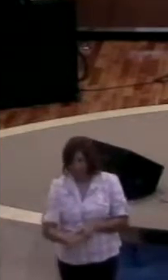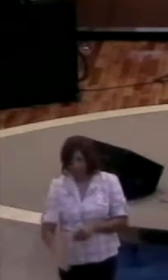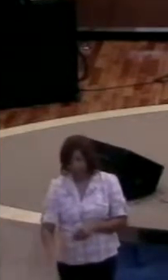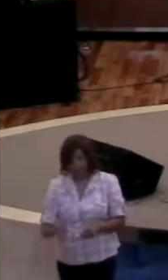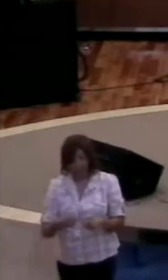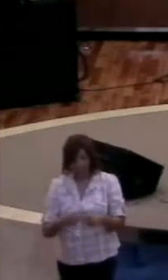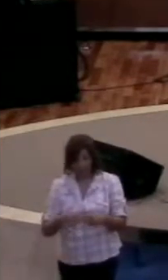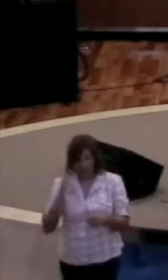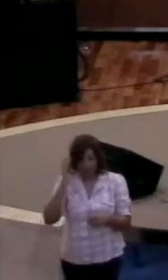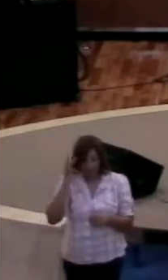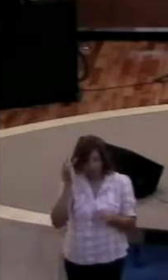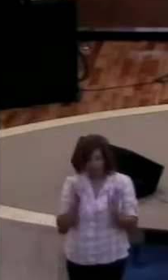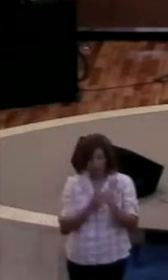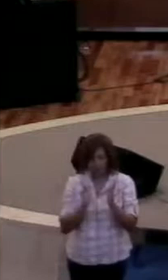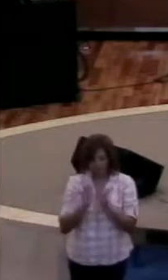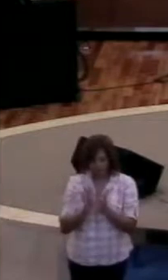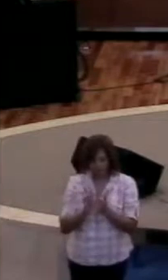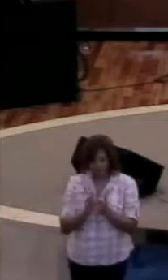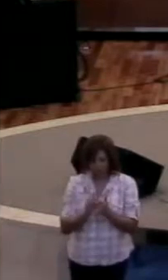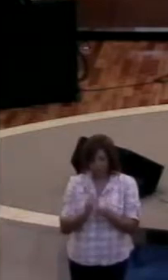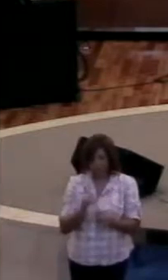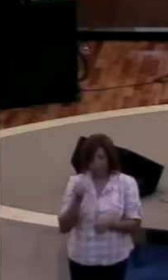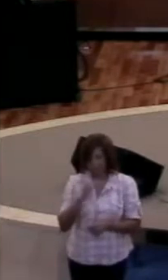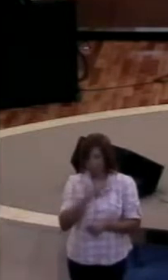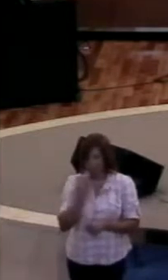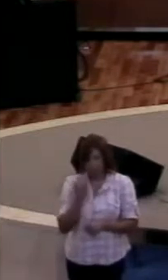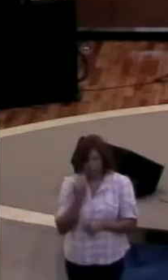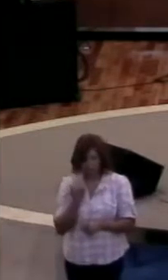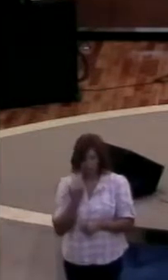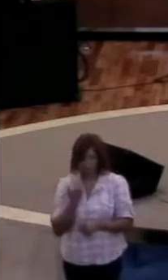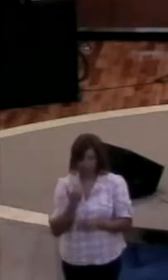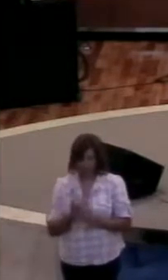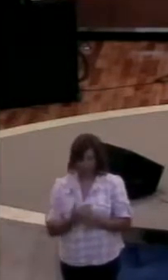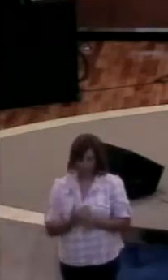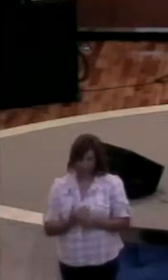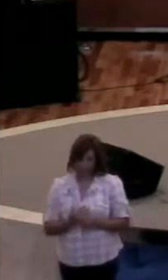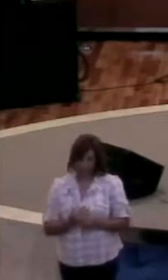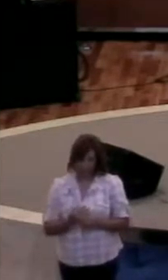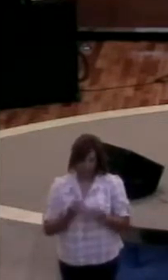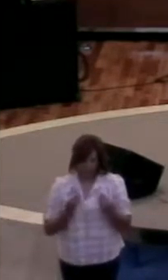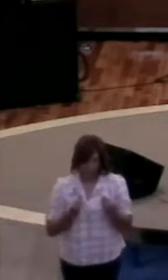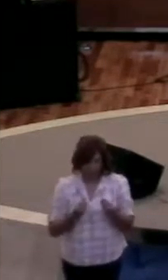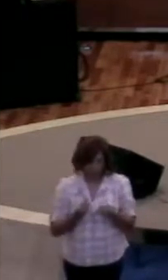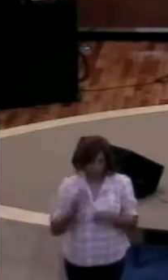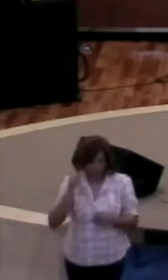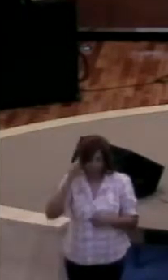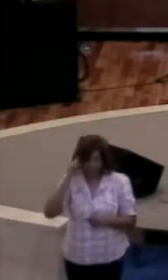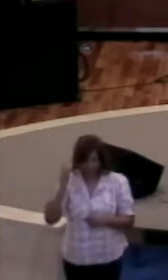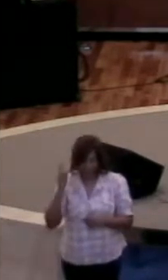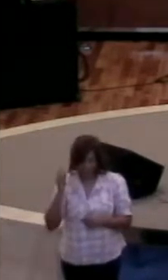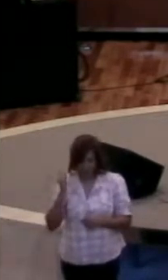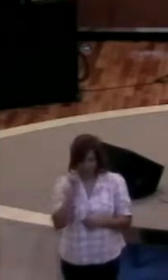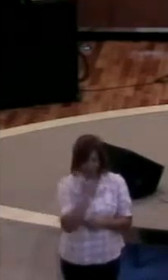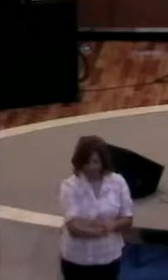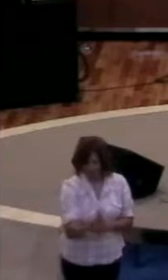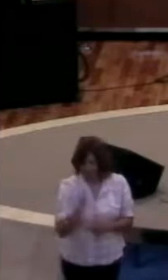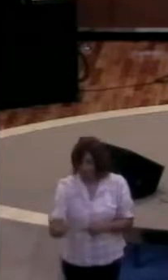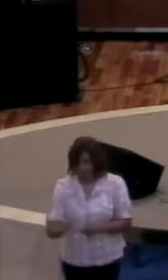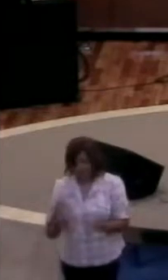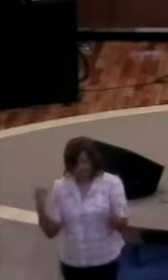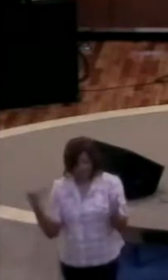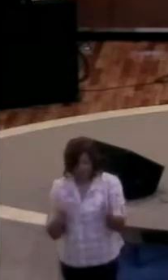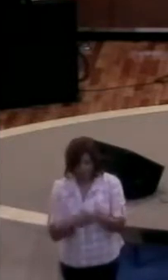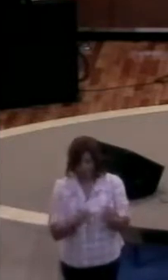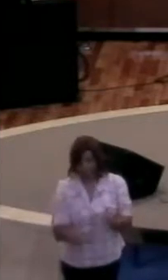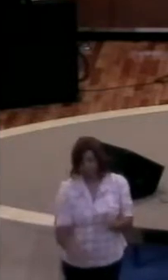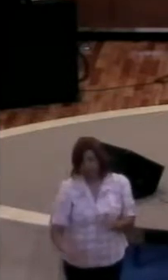não poderia fazer com que Jesus tornasse homem de uma hora para outra, ou quem sabe Deus não poderia fazer Jesus